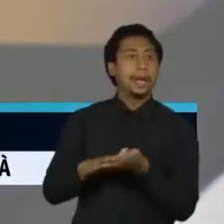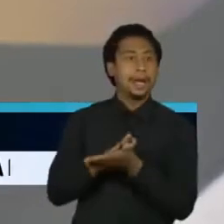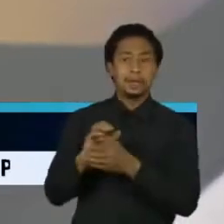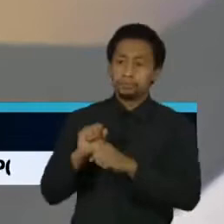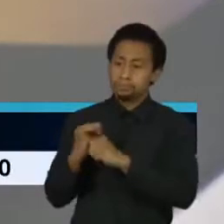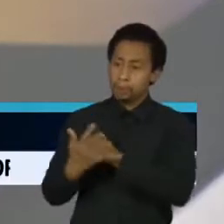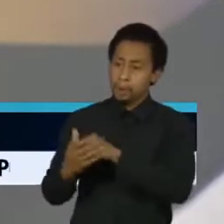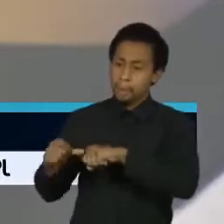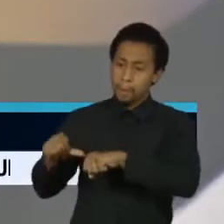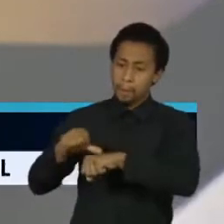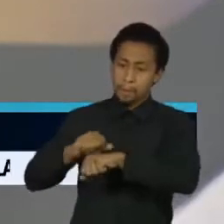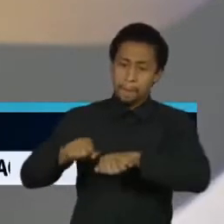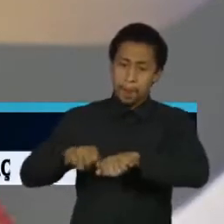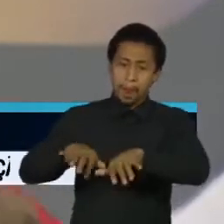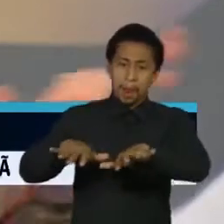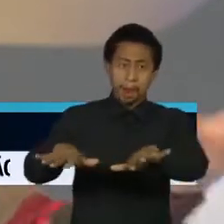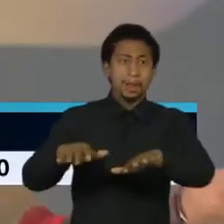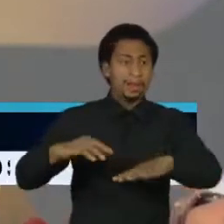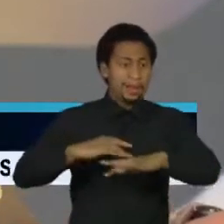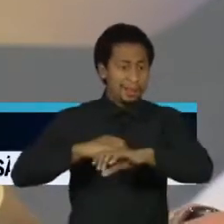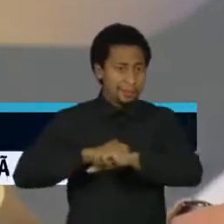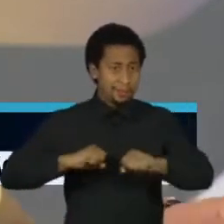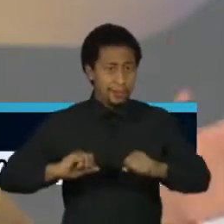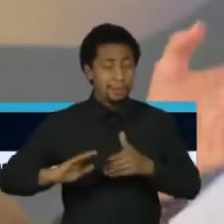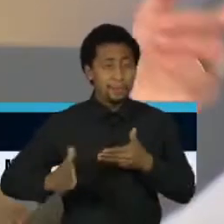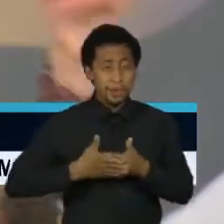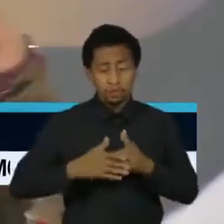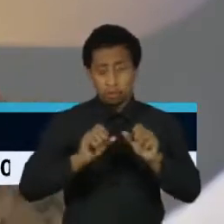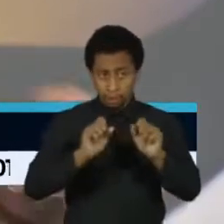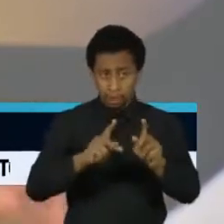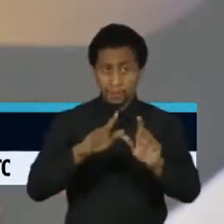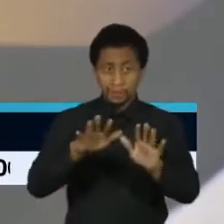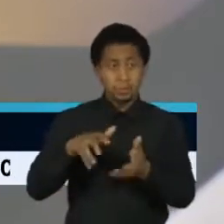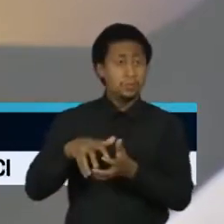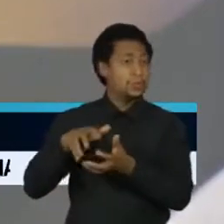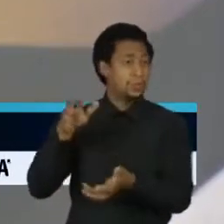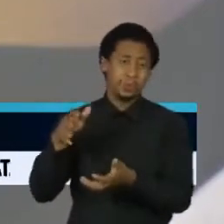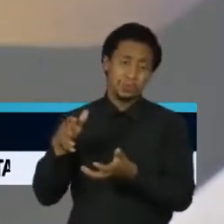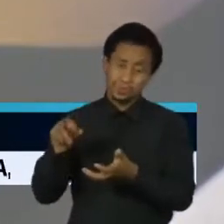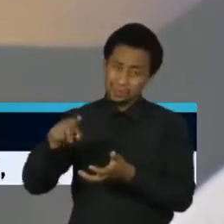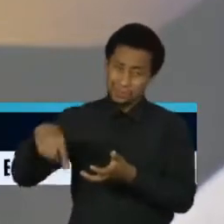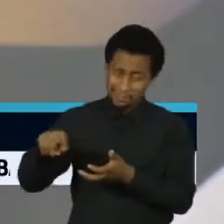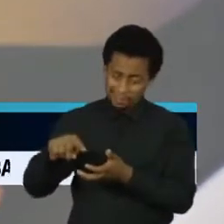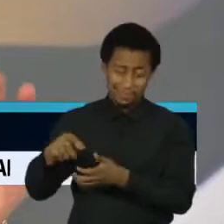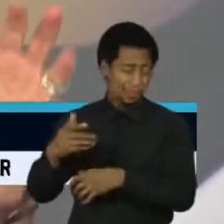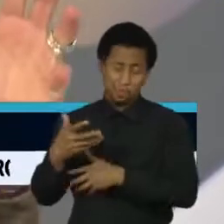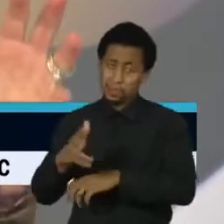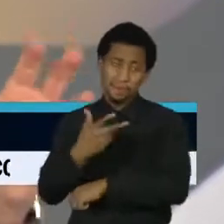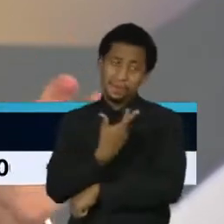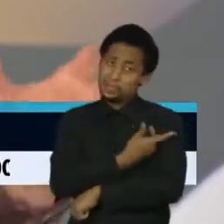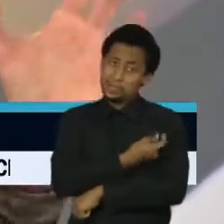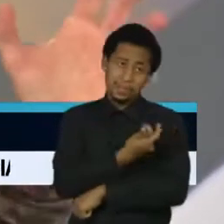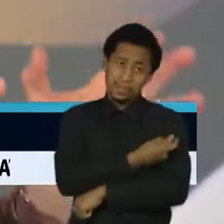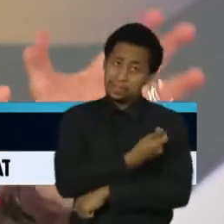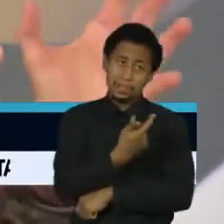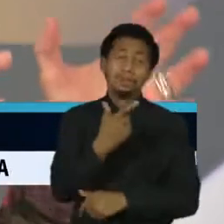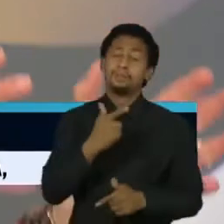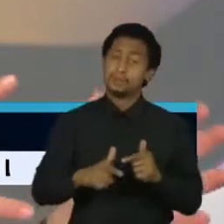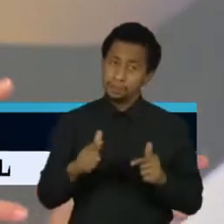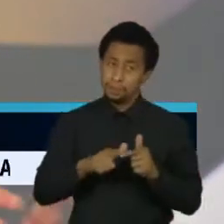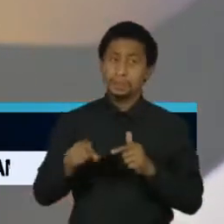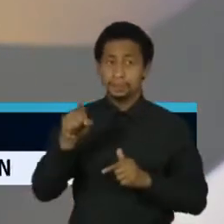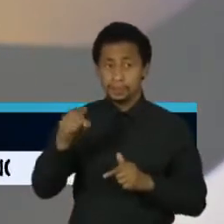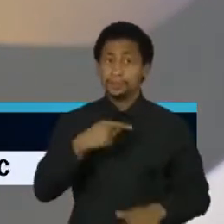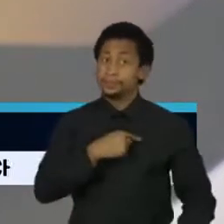agora, e tem um problema na China que é com os mais idosos, que eles se recusam a se vacinar. Ah. O índice de vacinação dos idosos